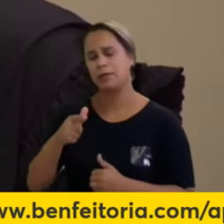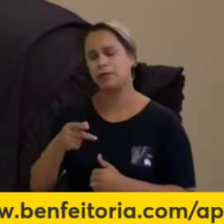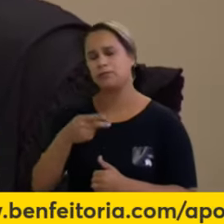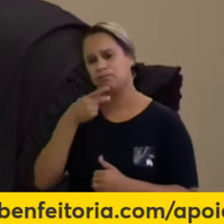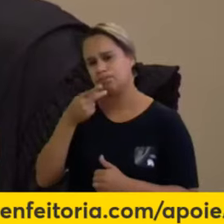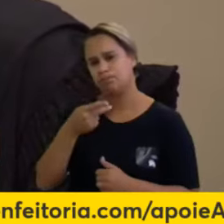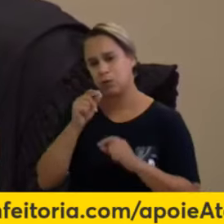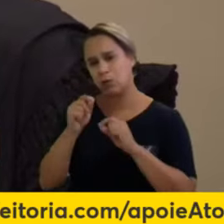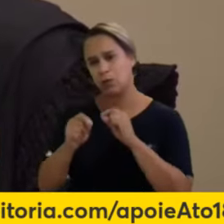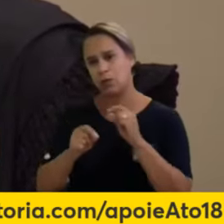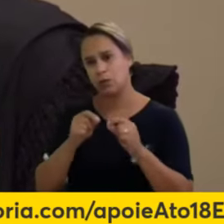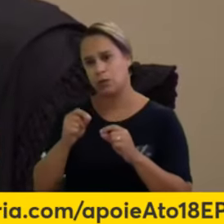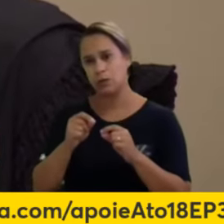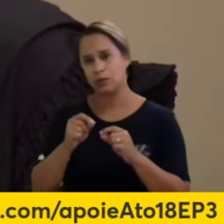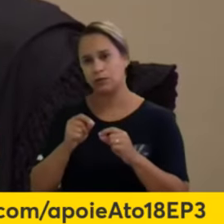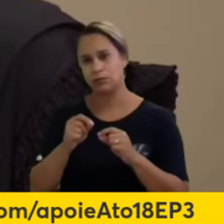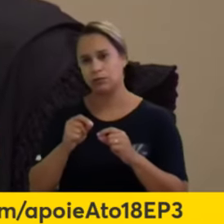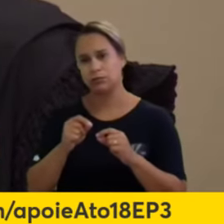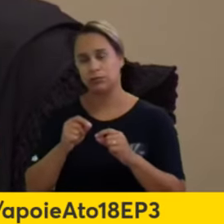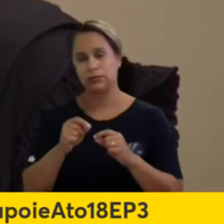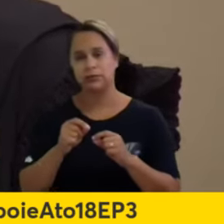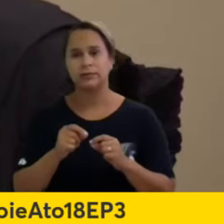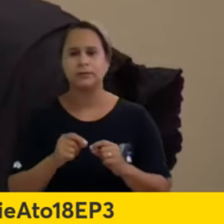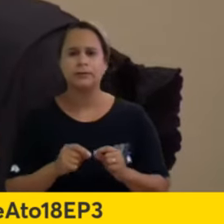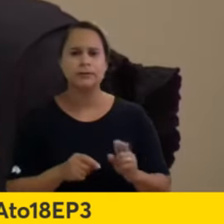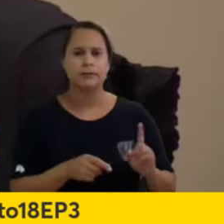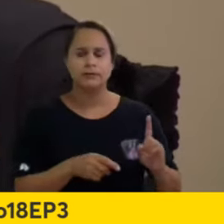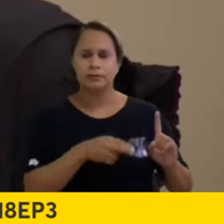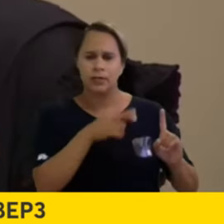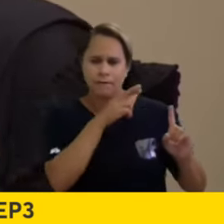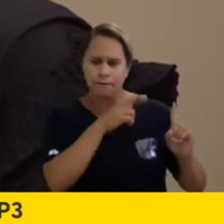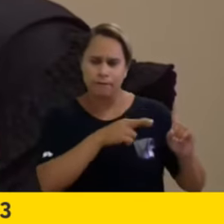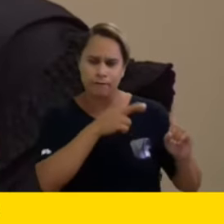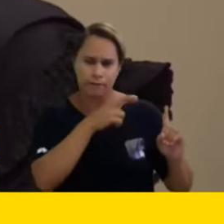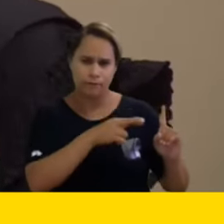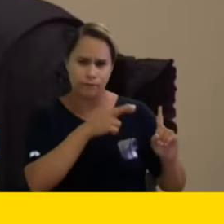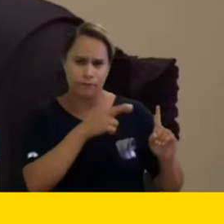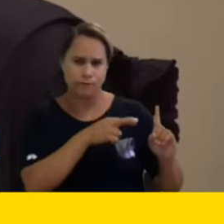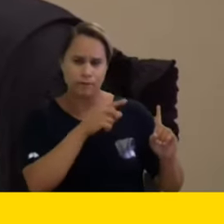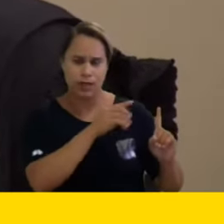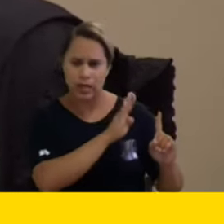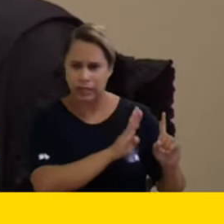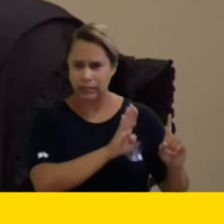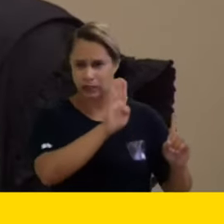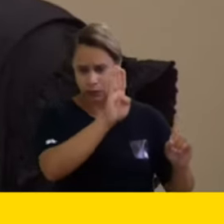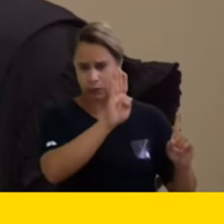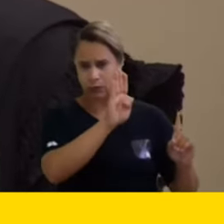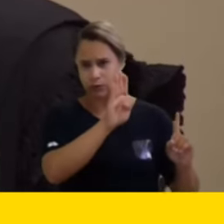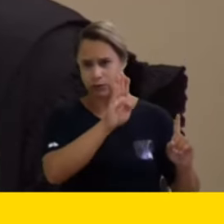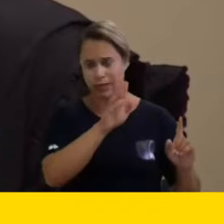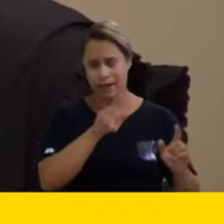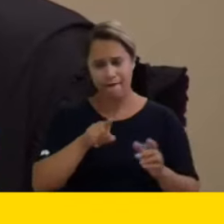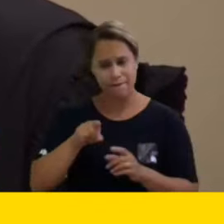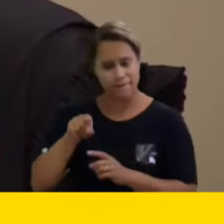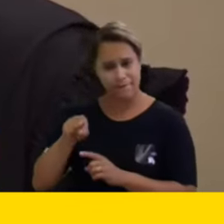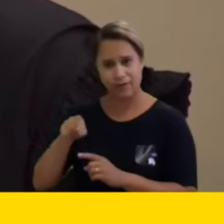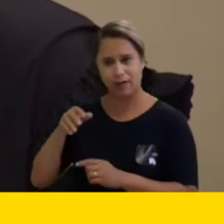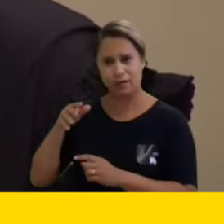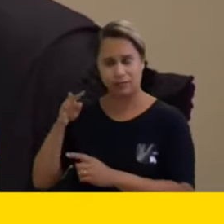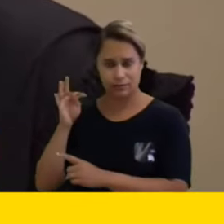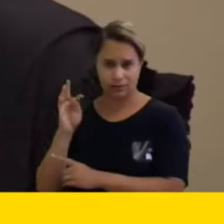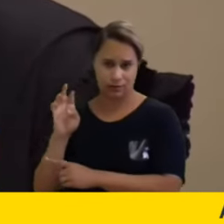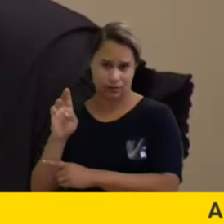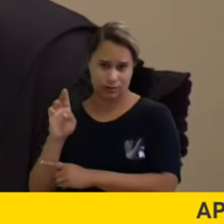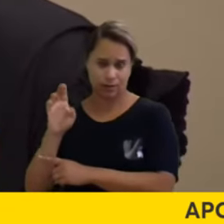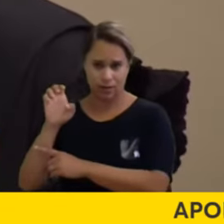eventual candidatura do investigado Sérgio Mouro em São Paulo foi obstaculizada pelo Tribunal Regional Eleitoral de São Paulo impedido quem